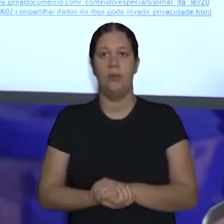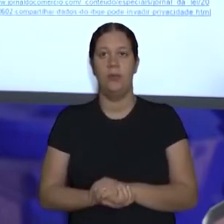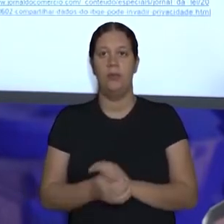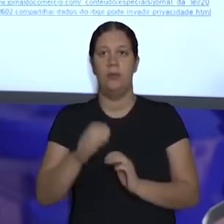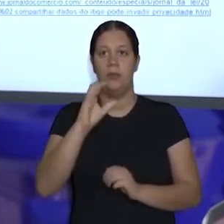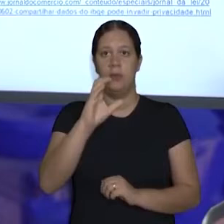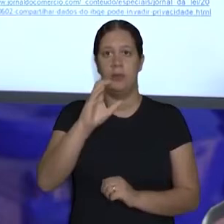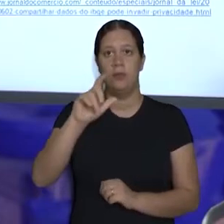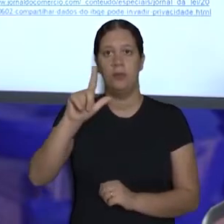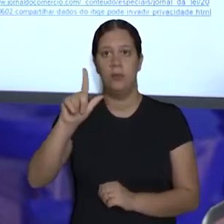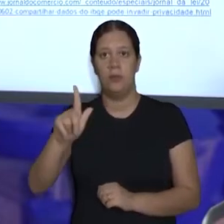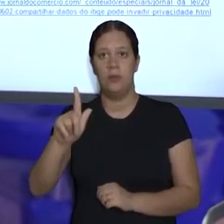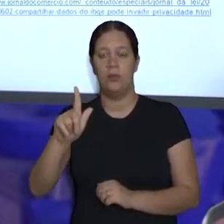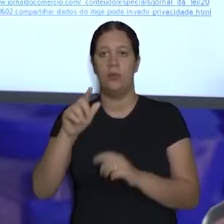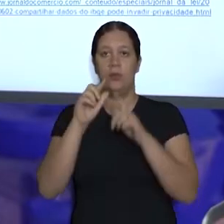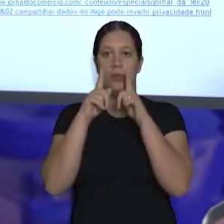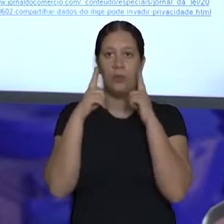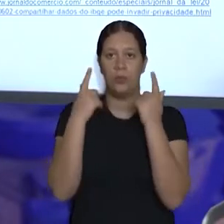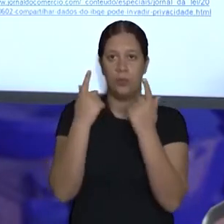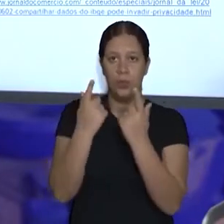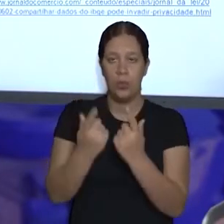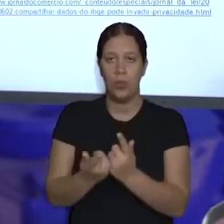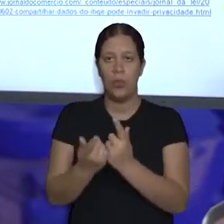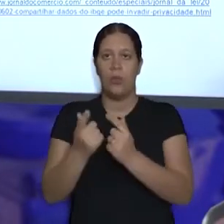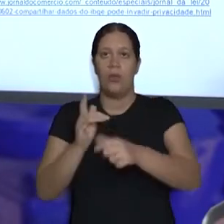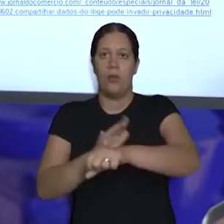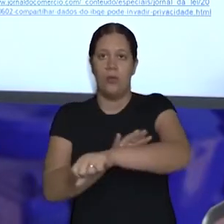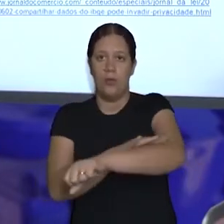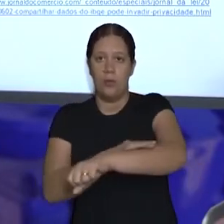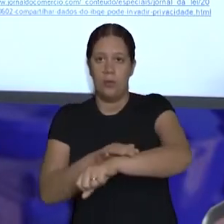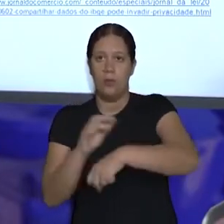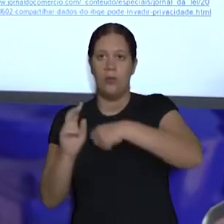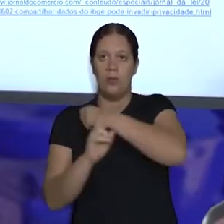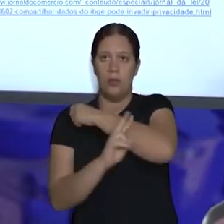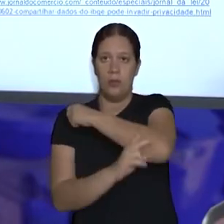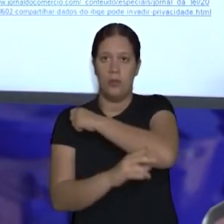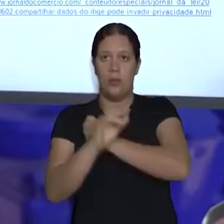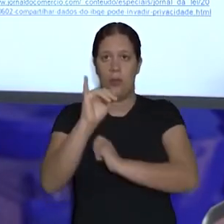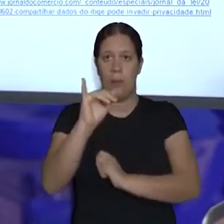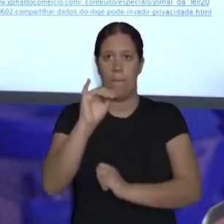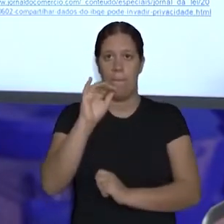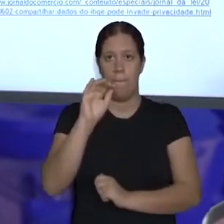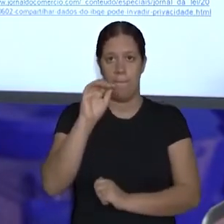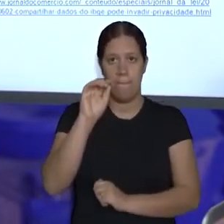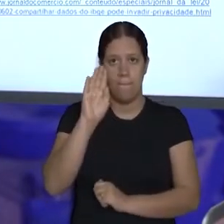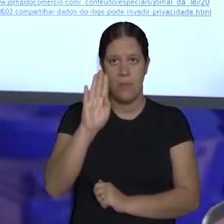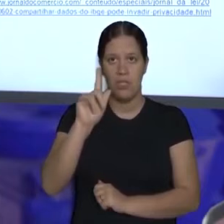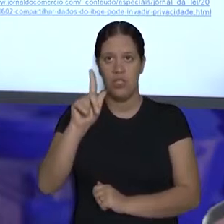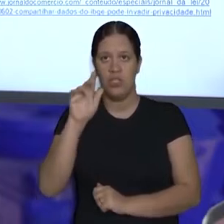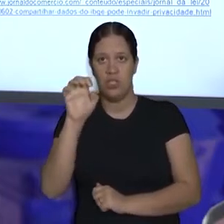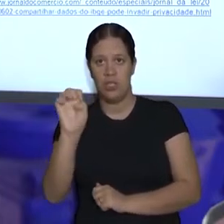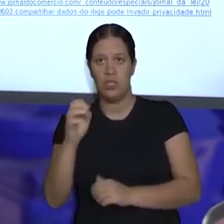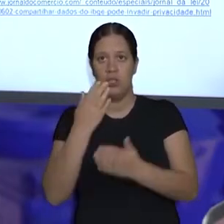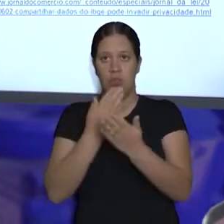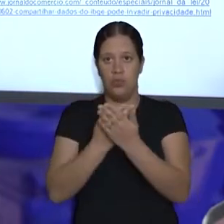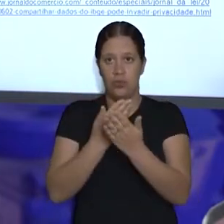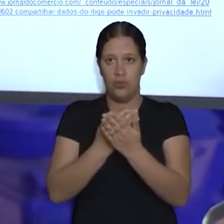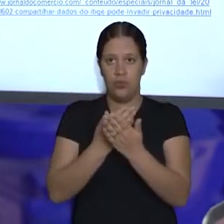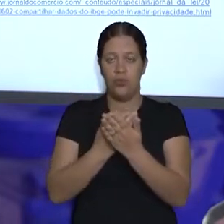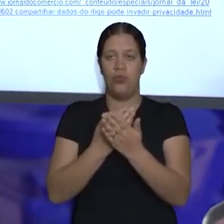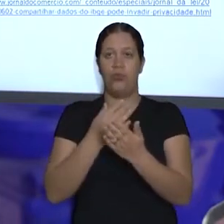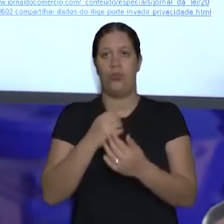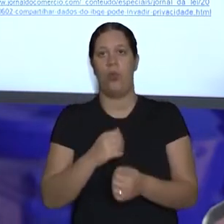A classificação dos grupos étnico-raciais brasileiros é dada pelo IBGE, o Instituto Brasileiro de Geografia e